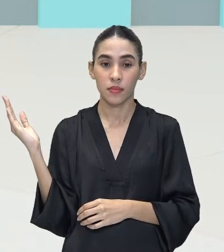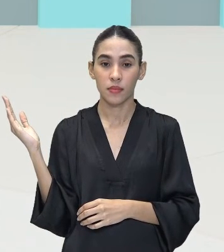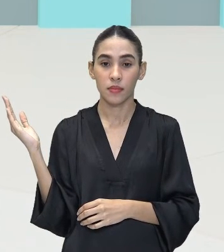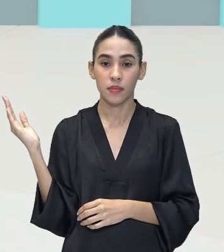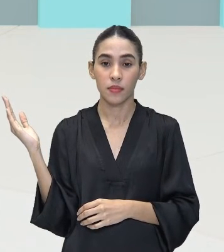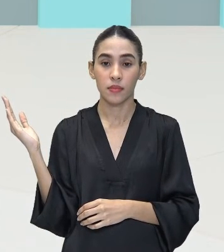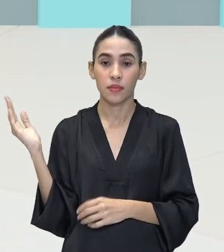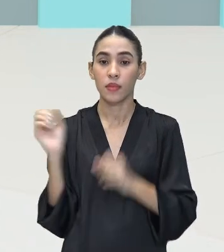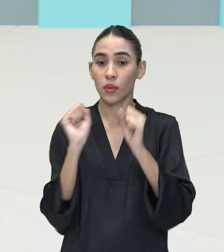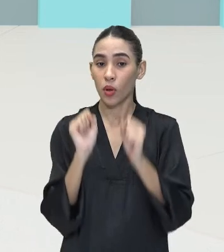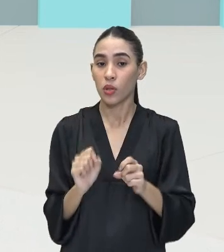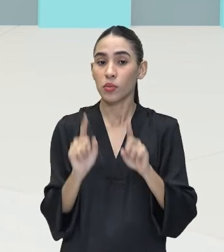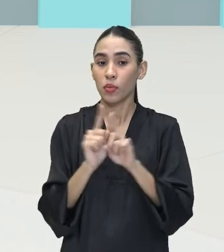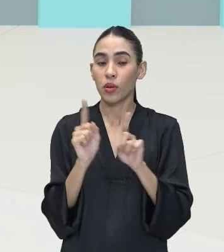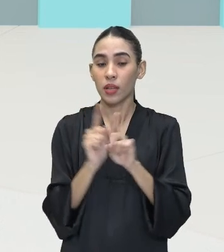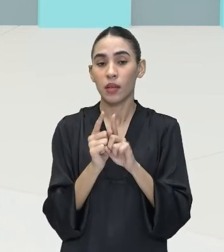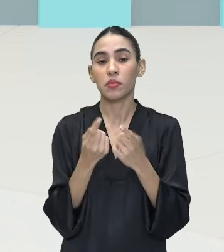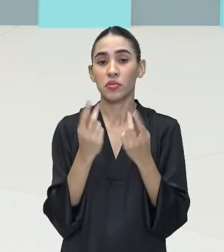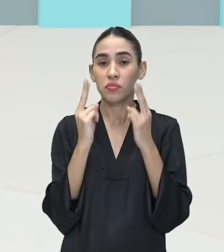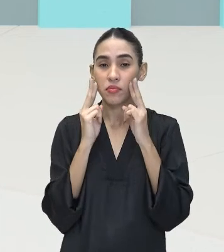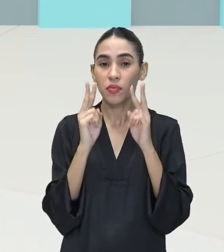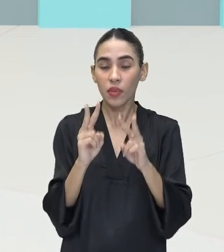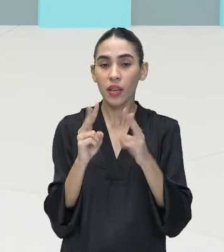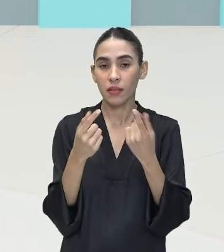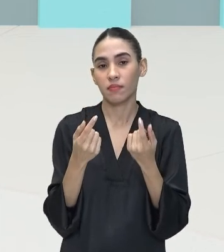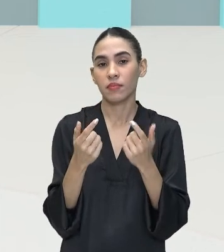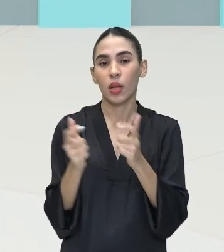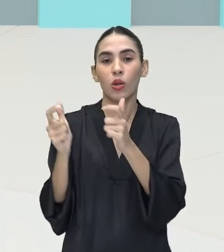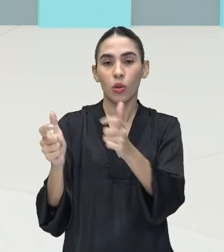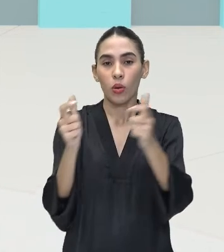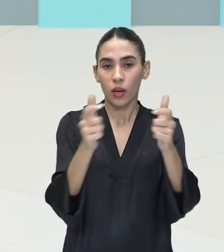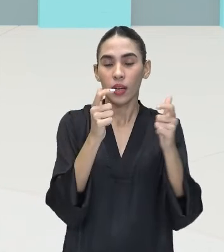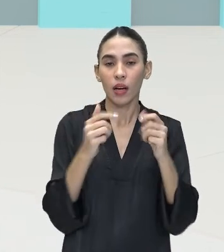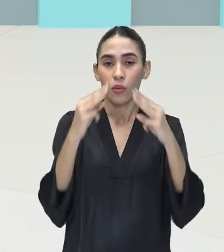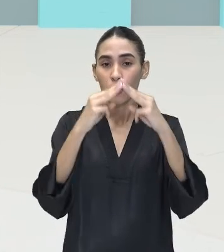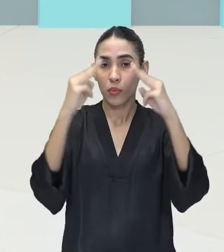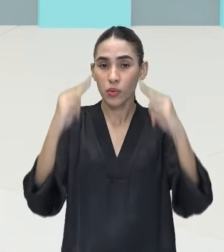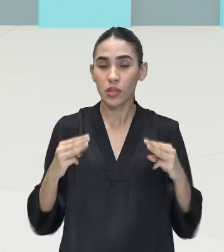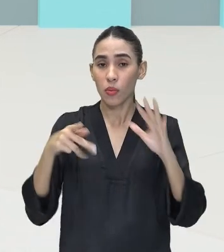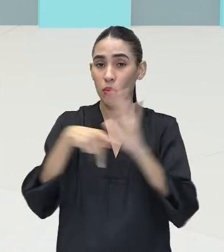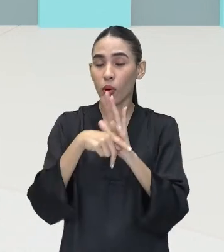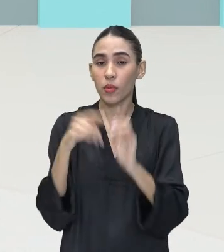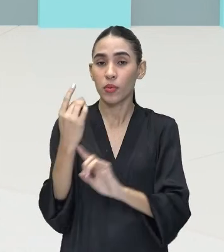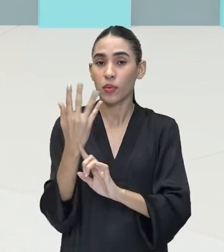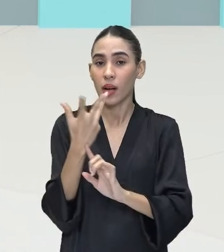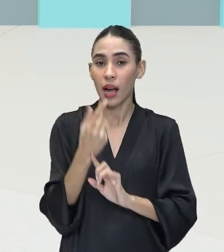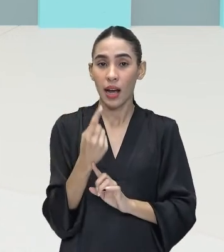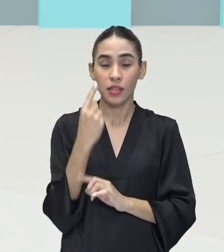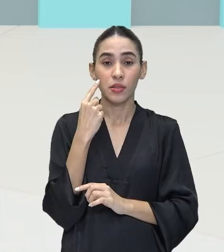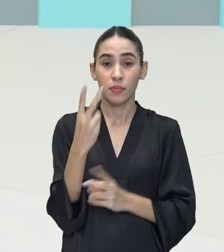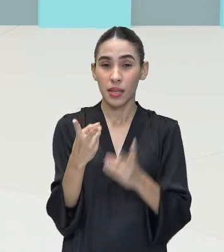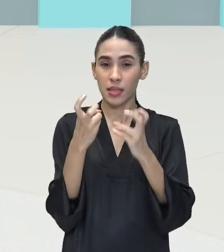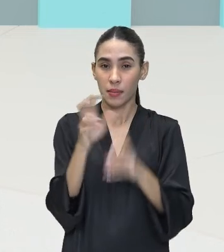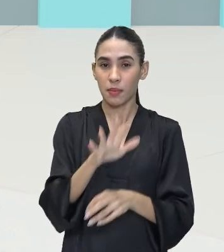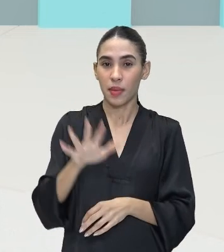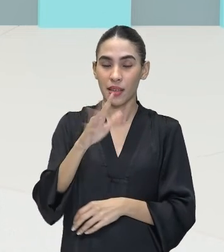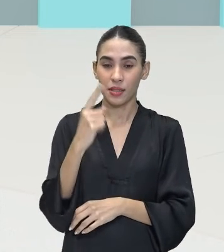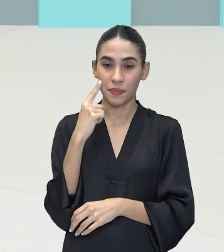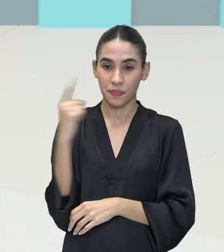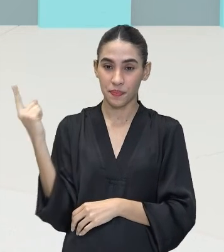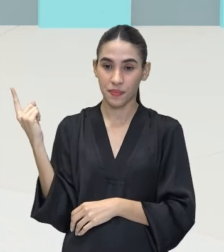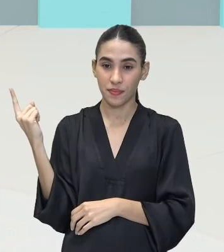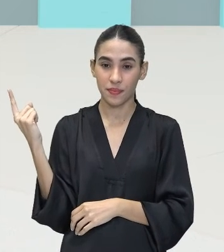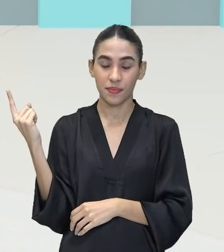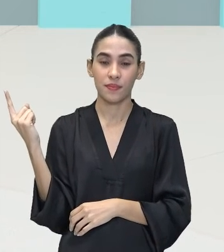podemos viajar aqui em diferentes galerias de arte, como vocês podem ver. Com